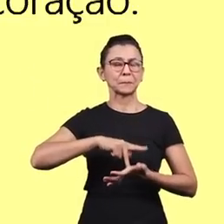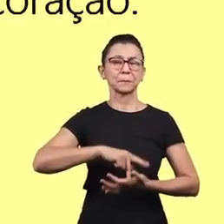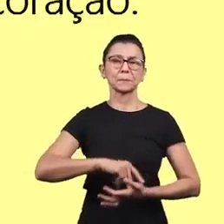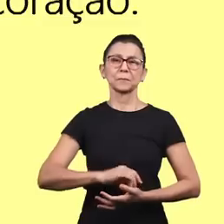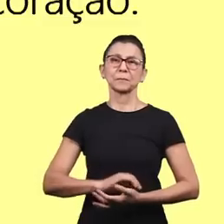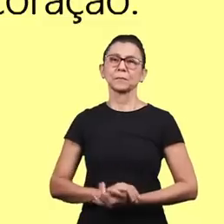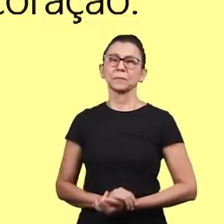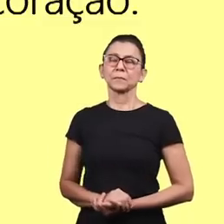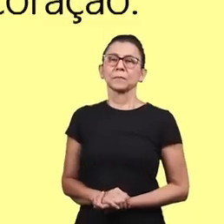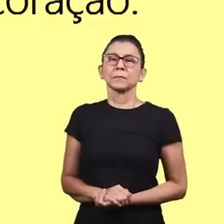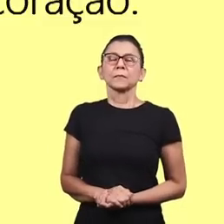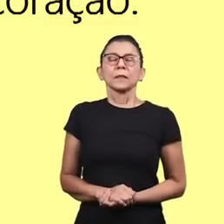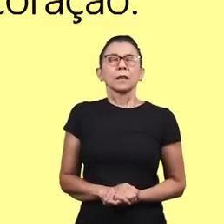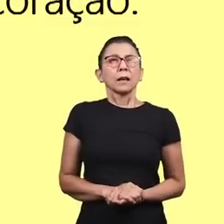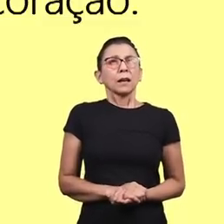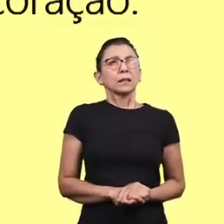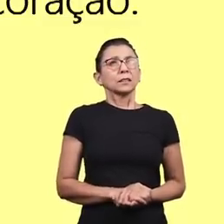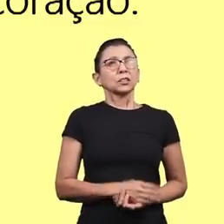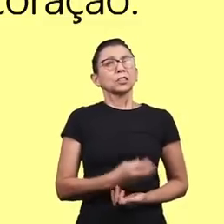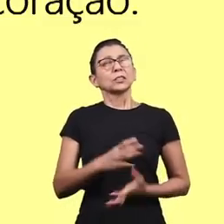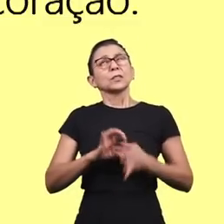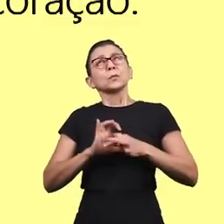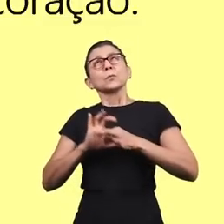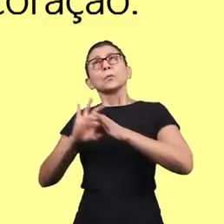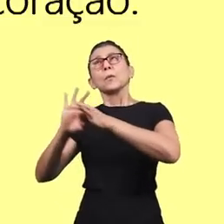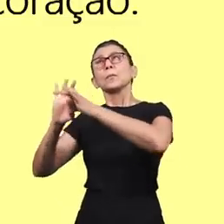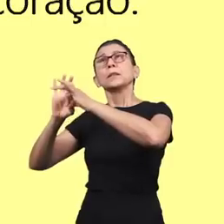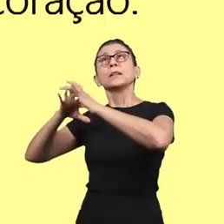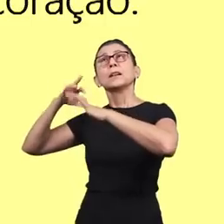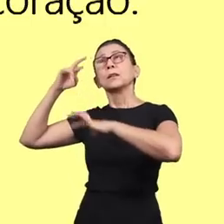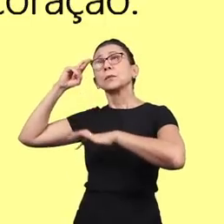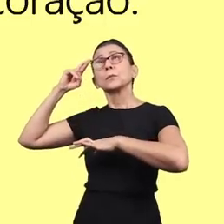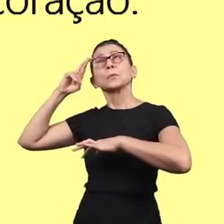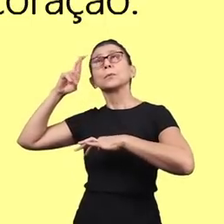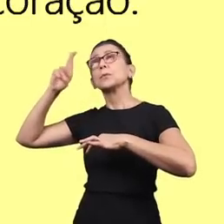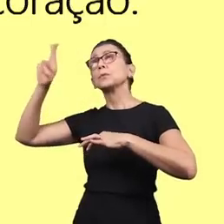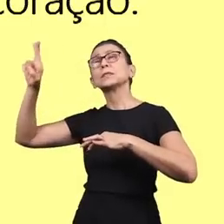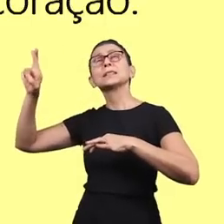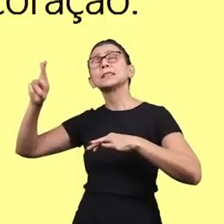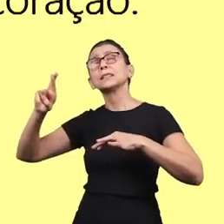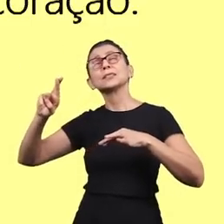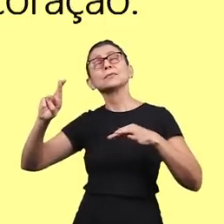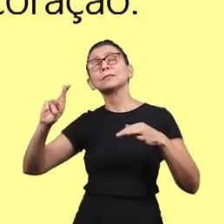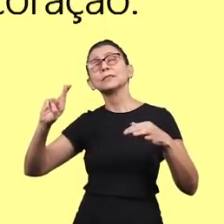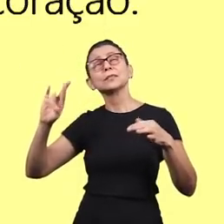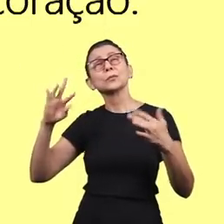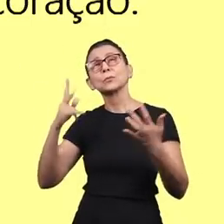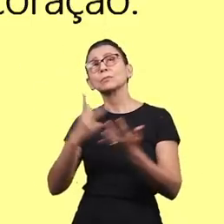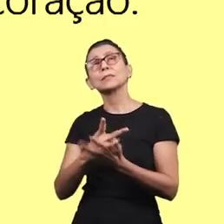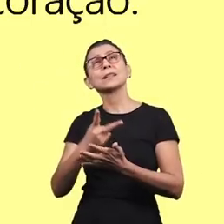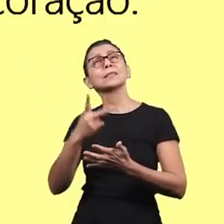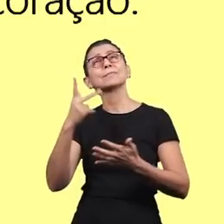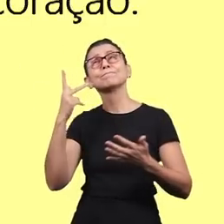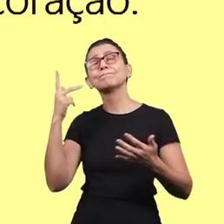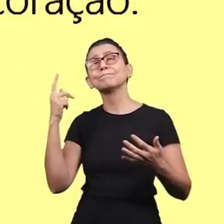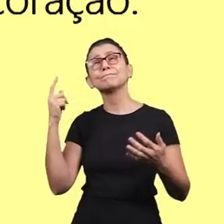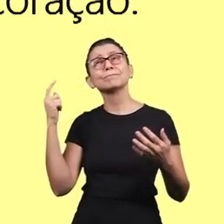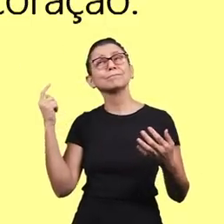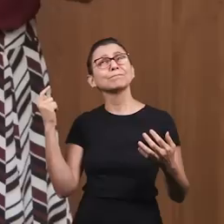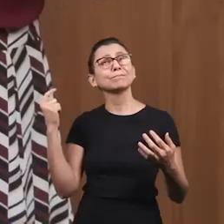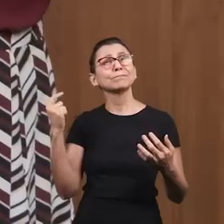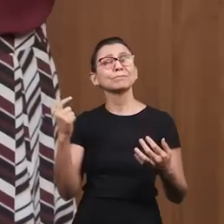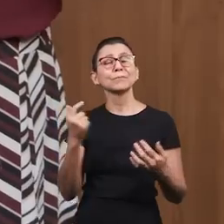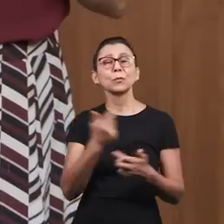a gente vive aquela vida espiritual com o Senhor, ele acontece alguma coisa na nossa vida e